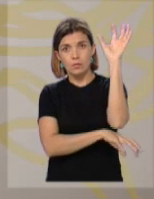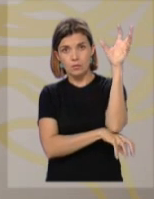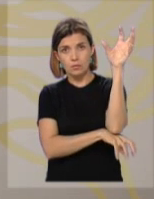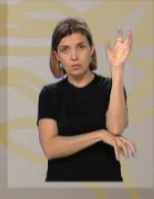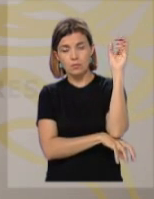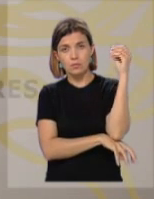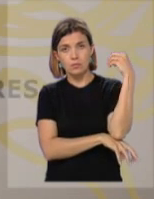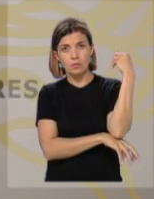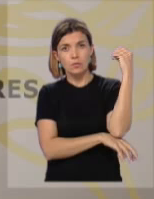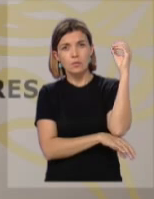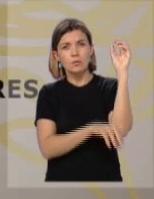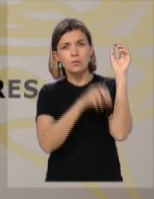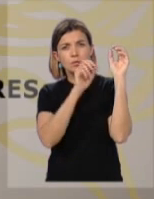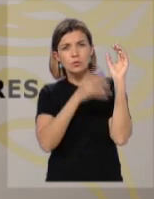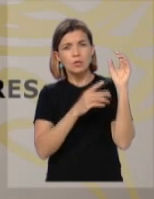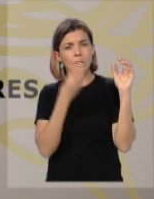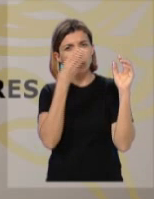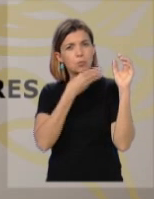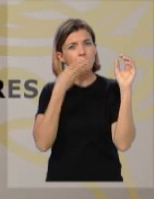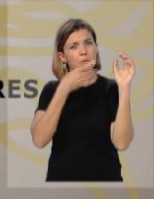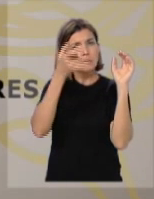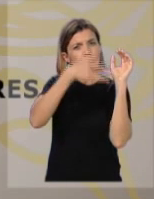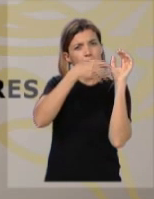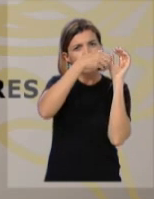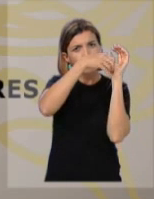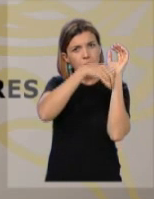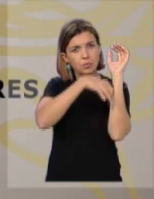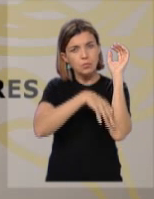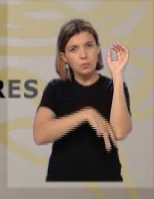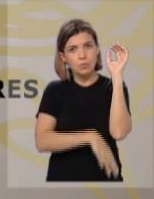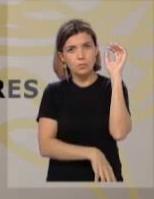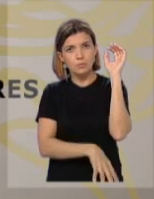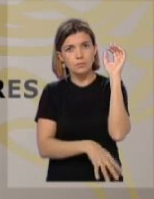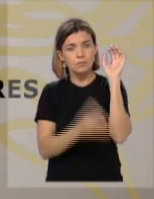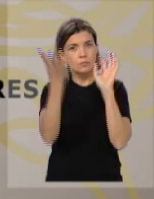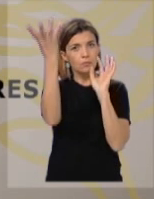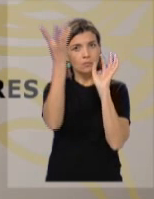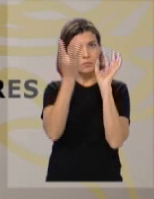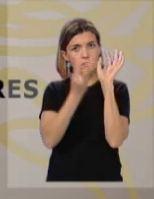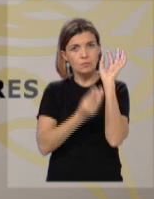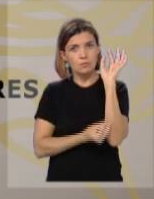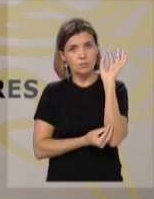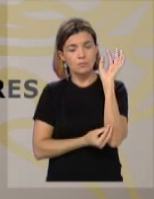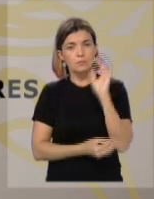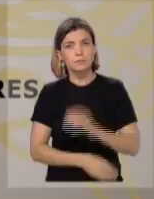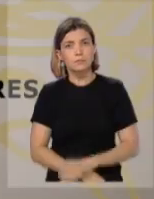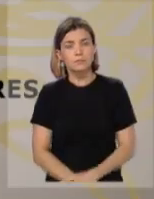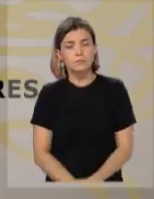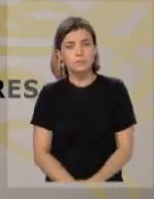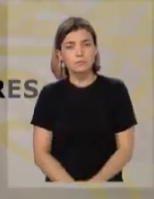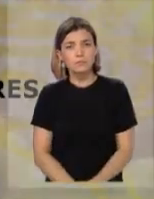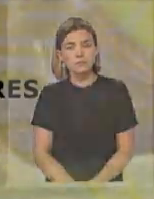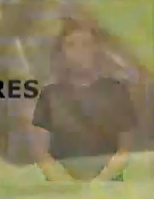A planta, por sua vez, oferece aos fungos os açúcares sintetizados na fotossíntese.